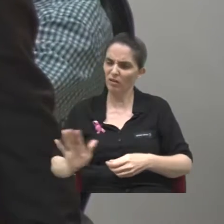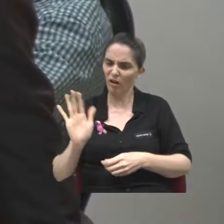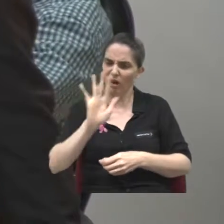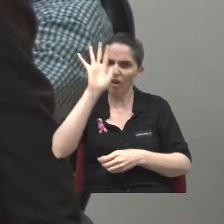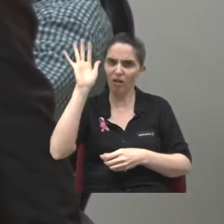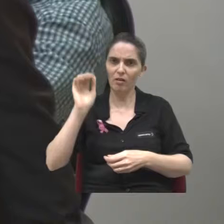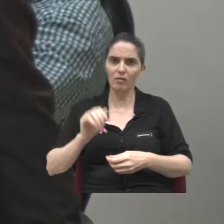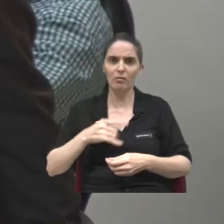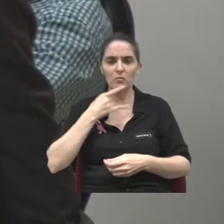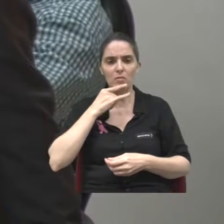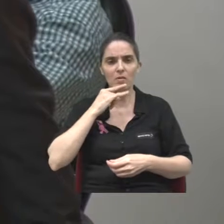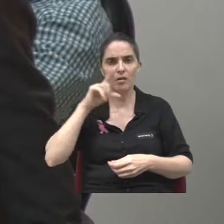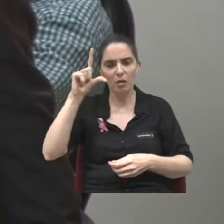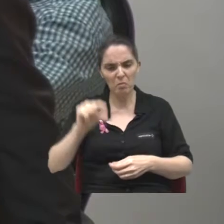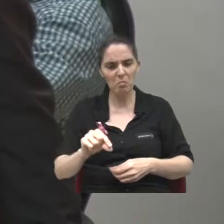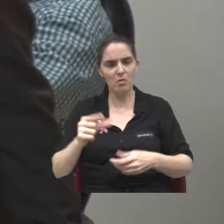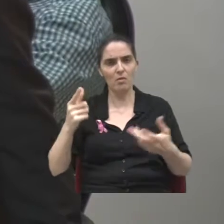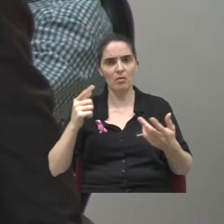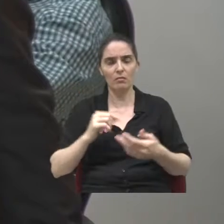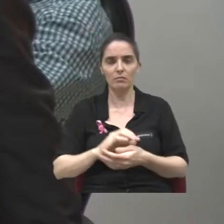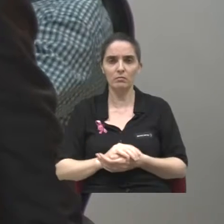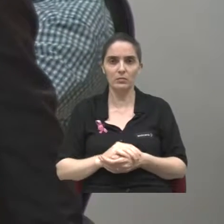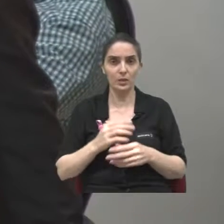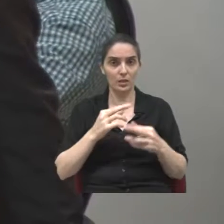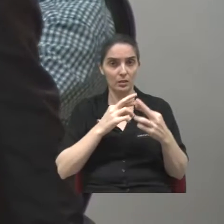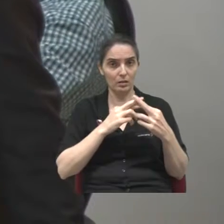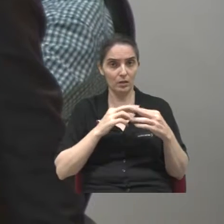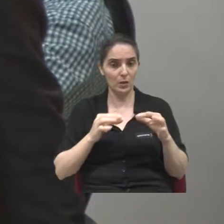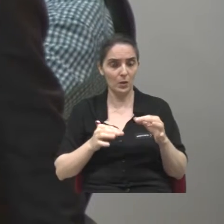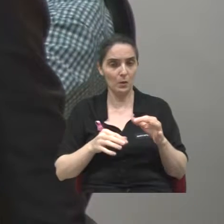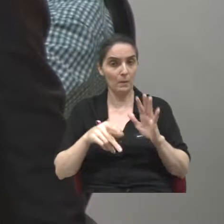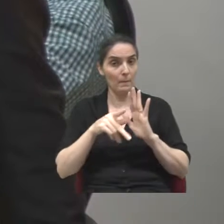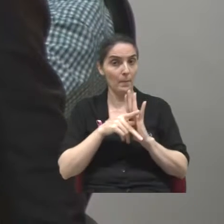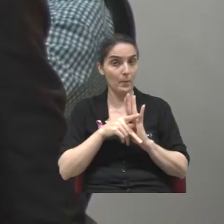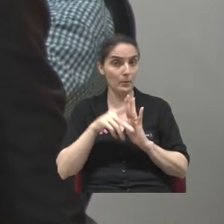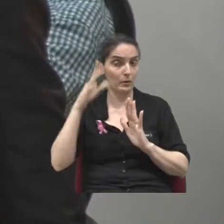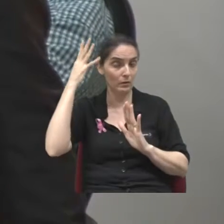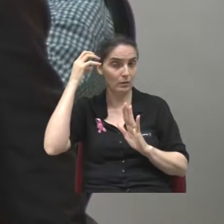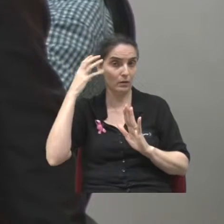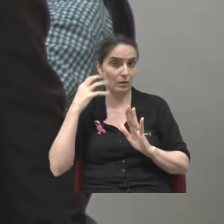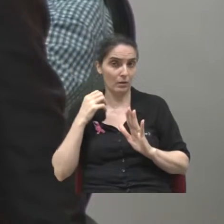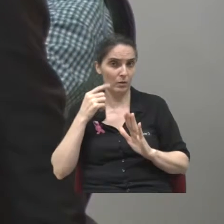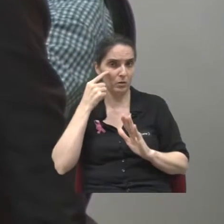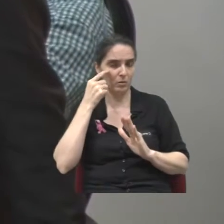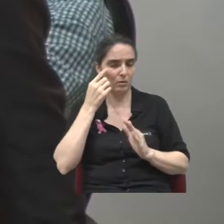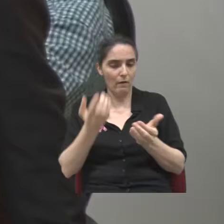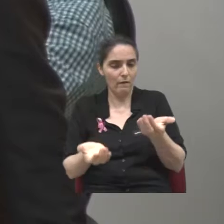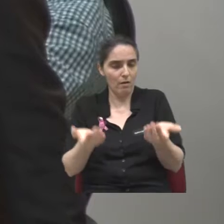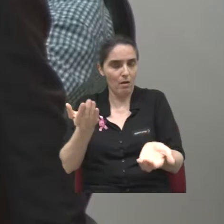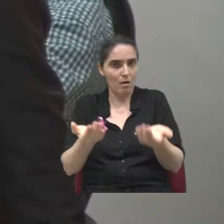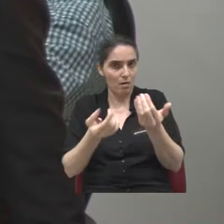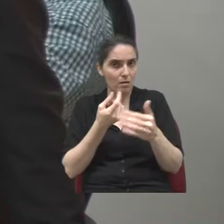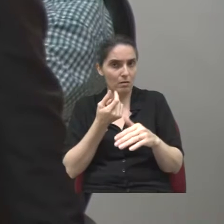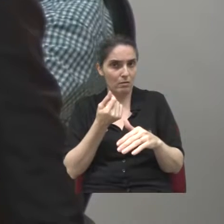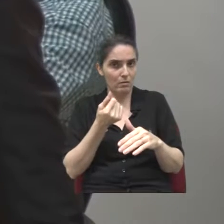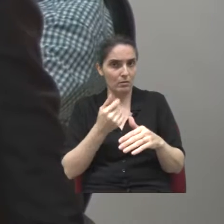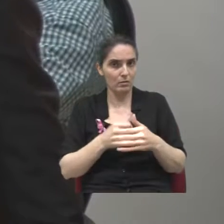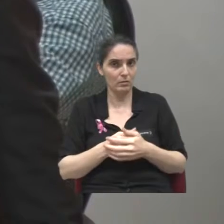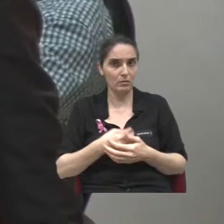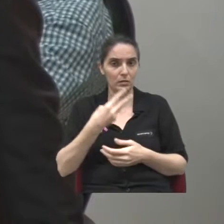Aí o projeto da Lu tem que ver o equilíbrio financeiro. E o equilíbrio financeiro das 3 mil e tralalá